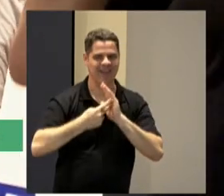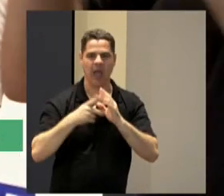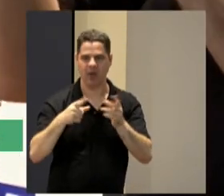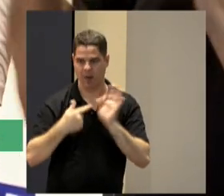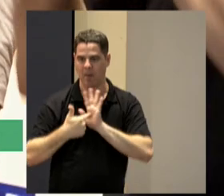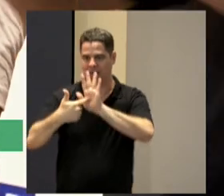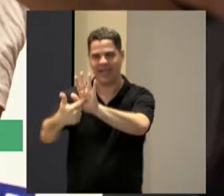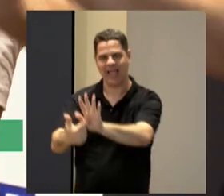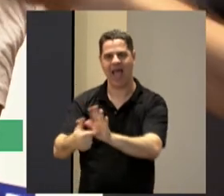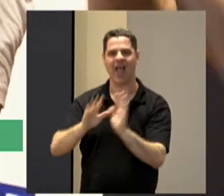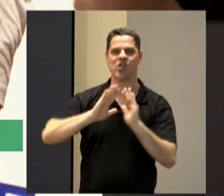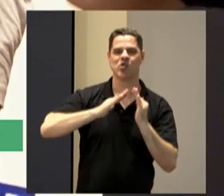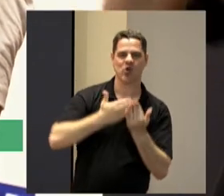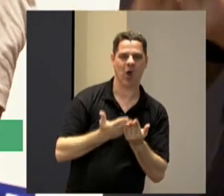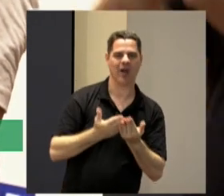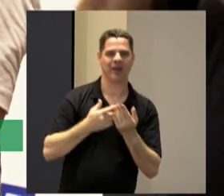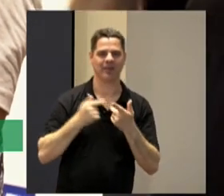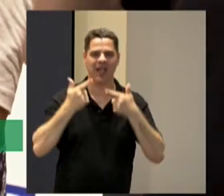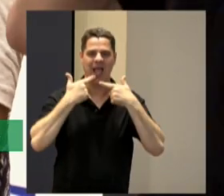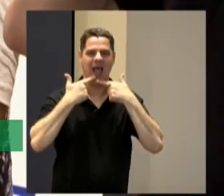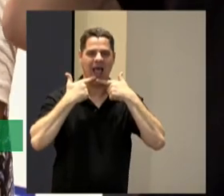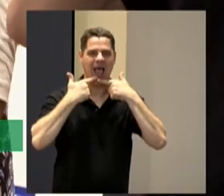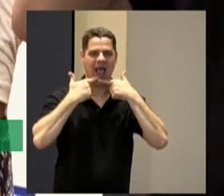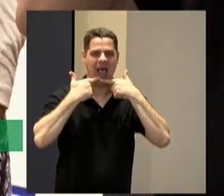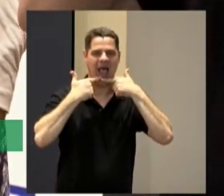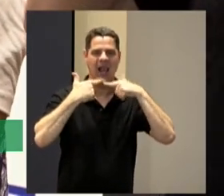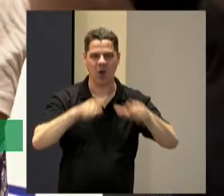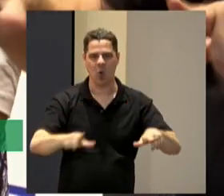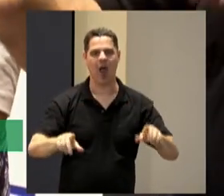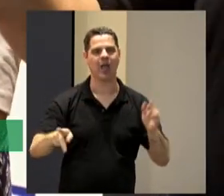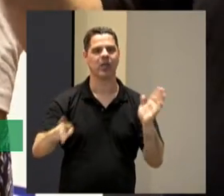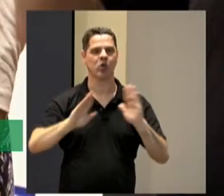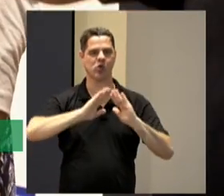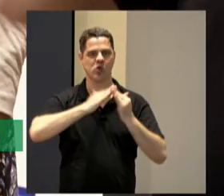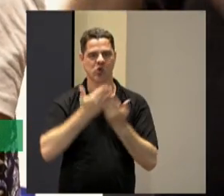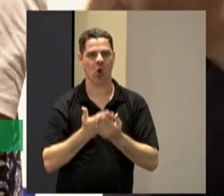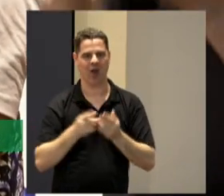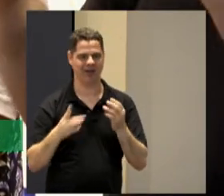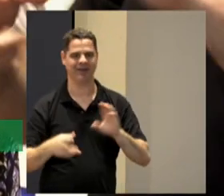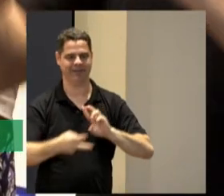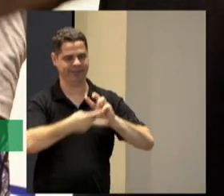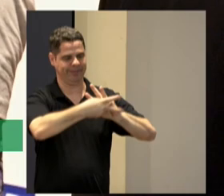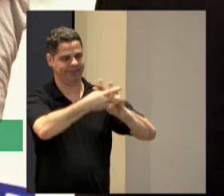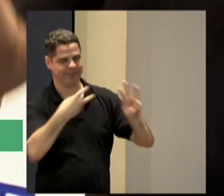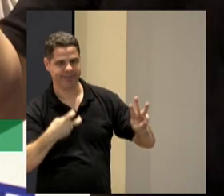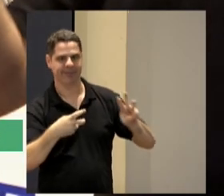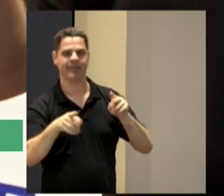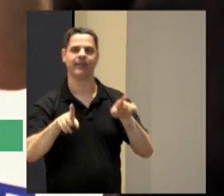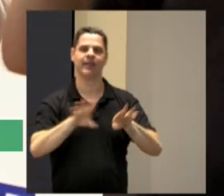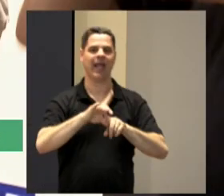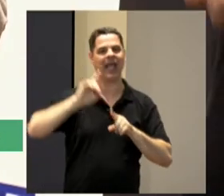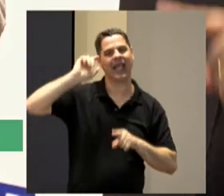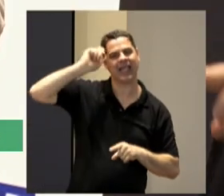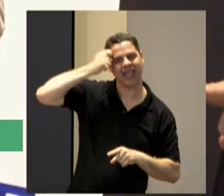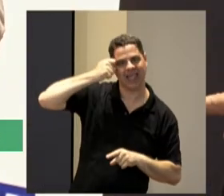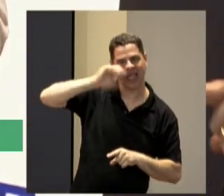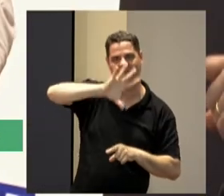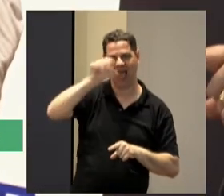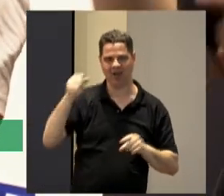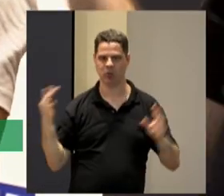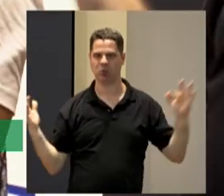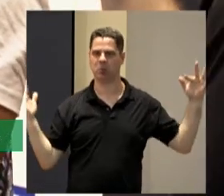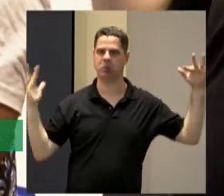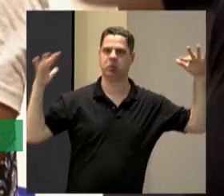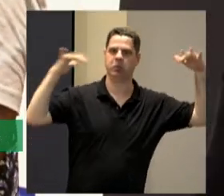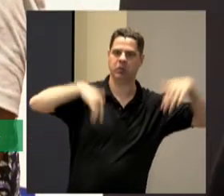isso. Então, a linguagem da escola mudou com a chegada dos indígenas e com o afro-brasileiro. Nós trouxemos